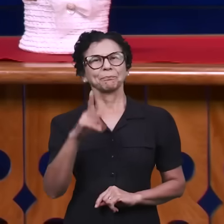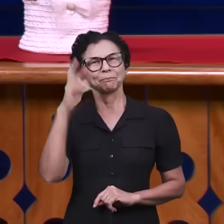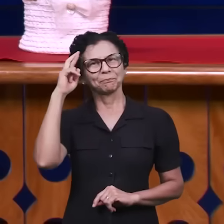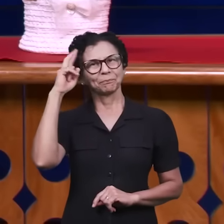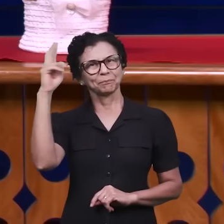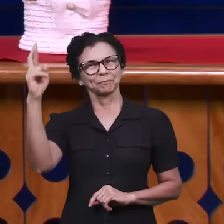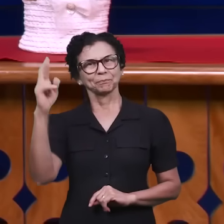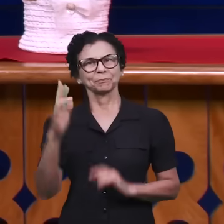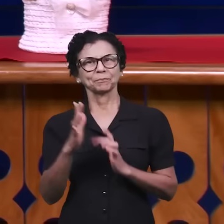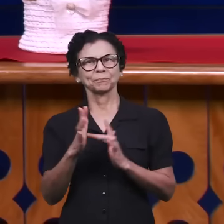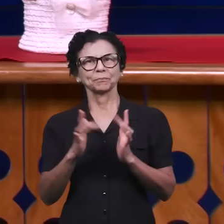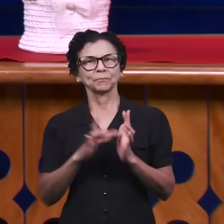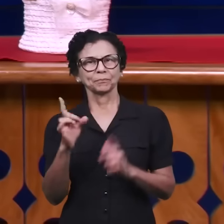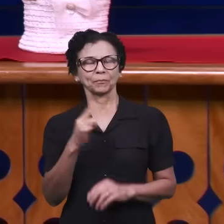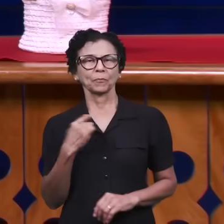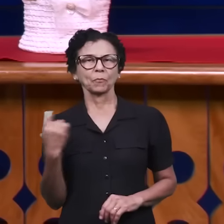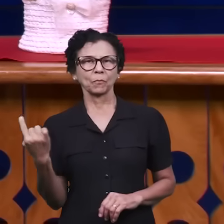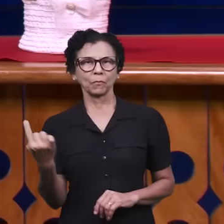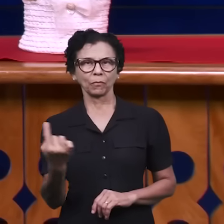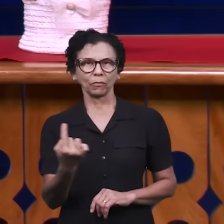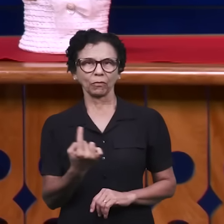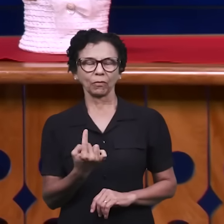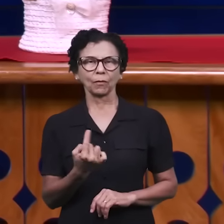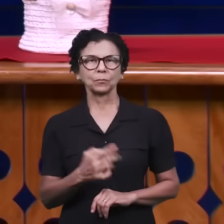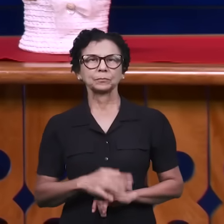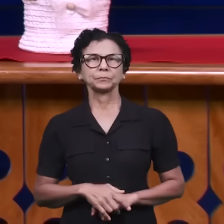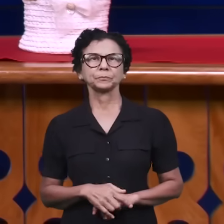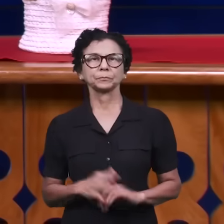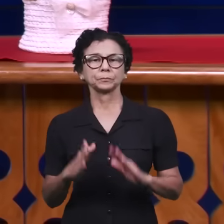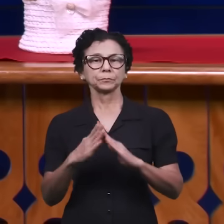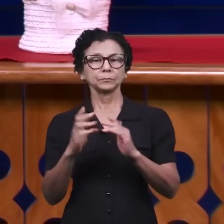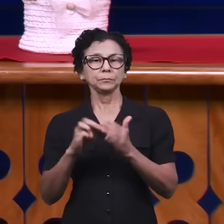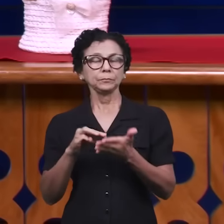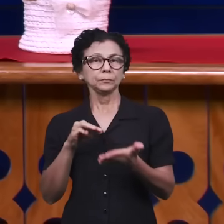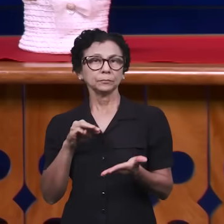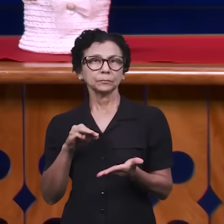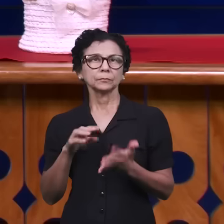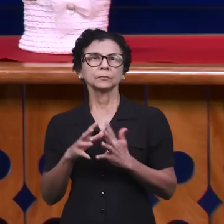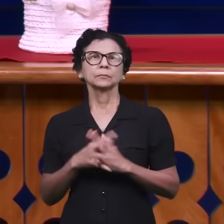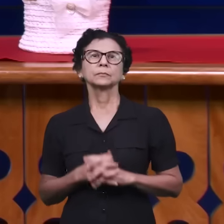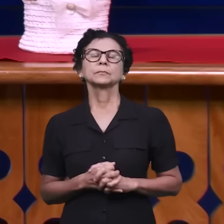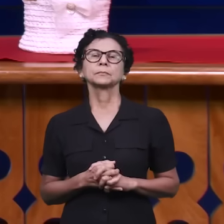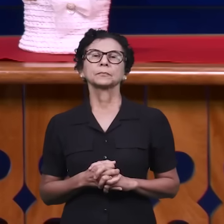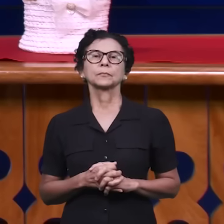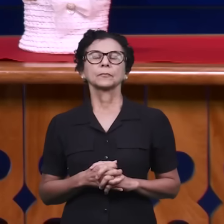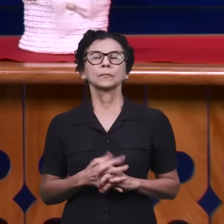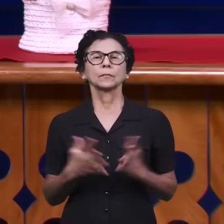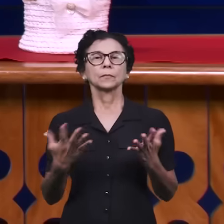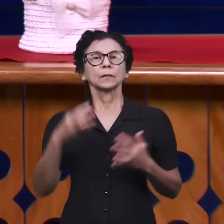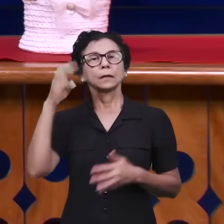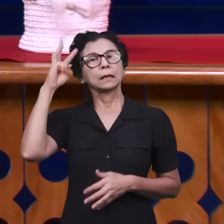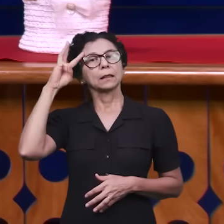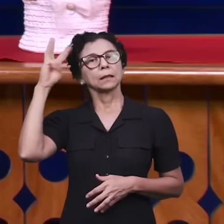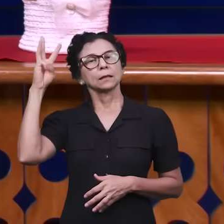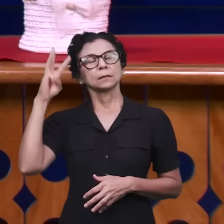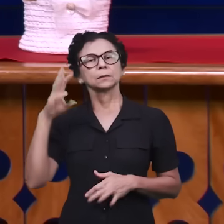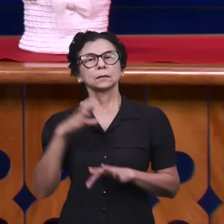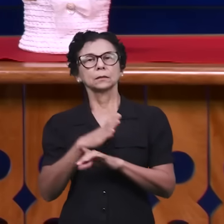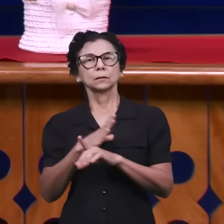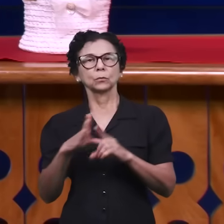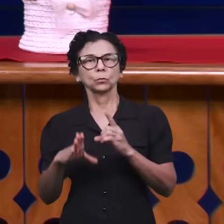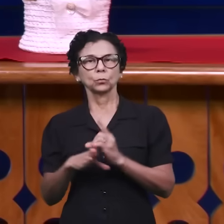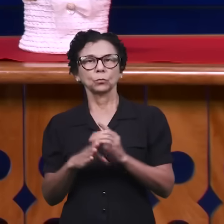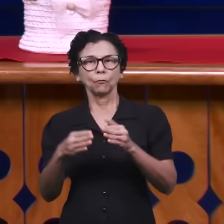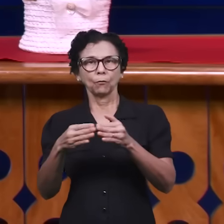paz do Senhor a todos. Somos da Igreja Cristã Maranata e hoje, terça-feira, nós temos um culto